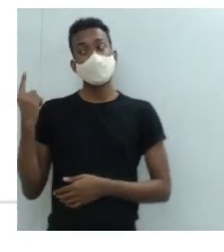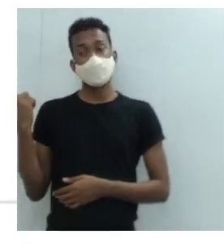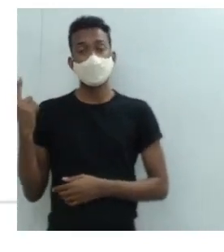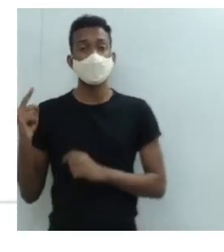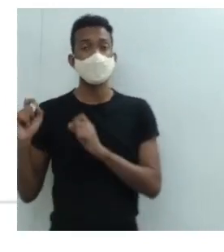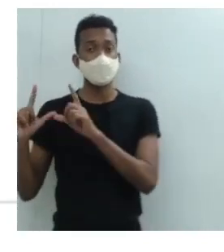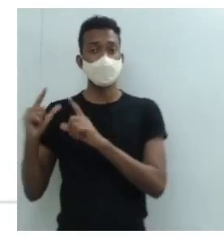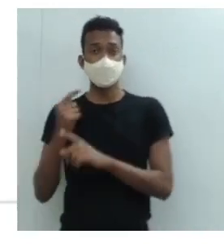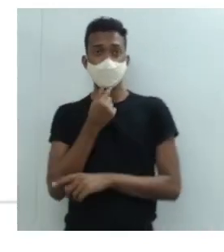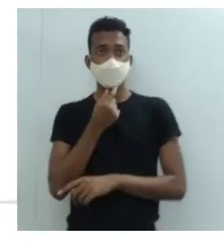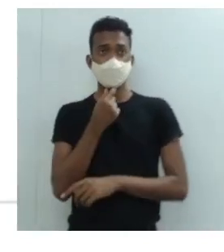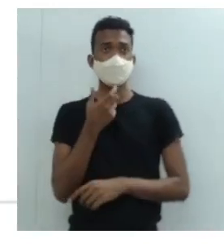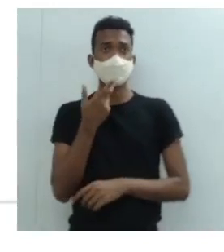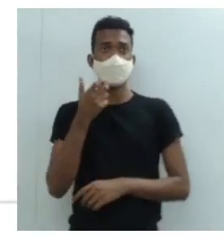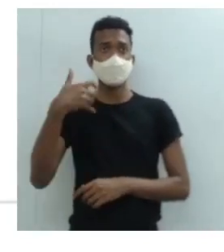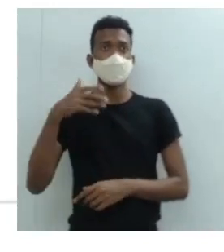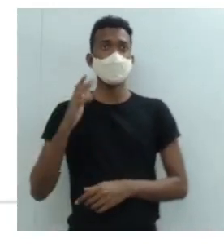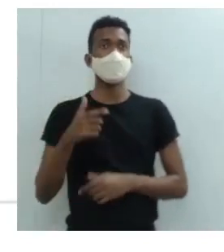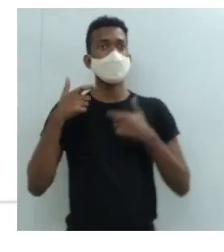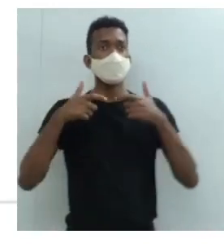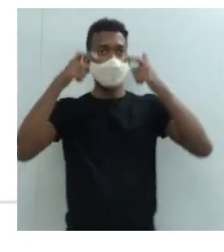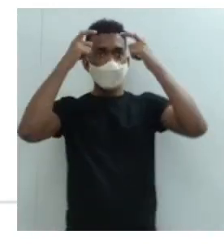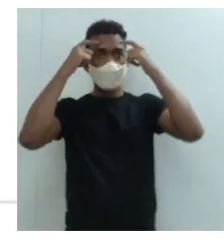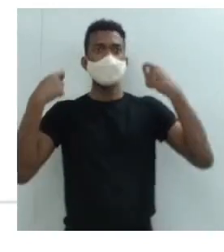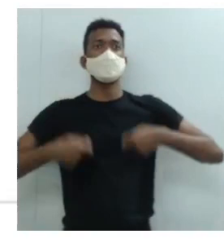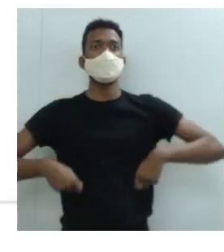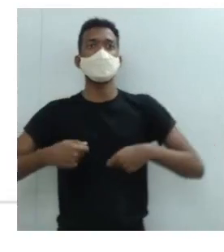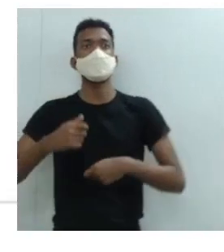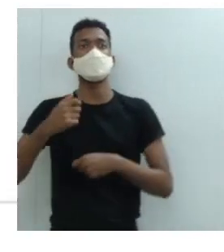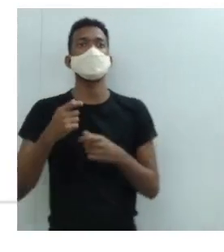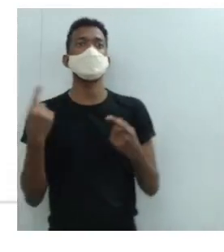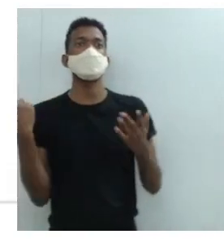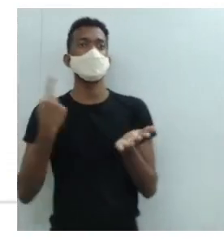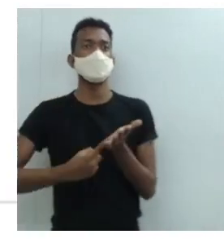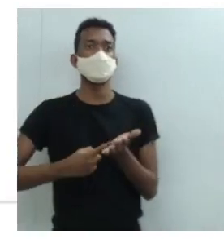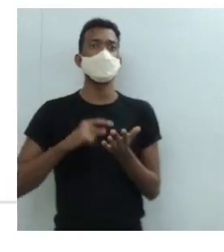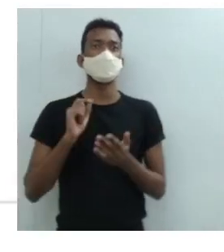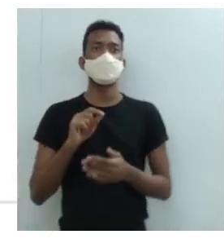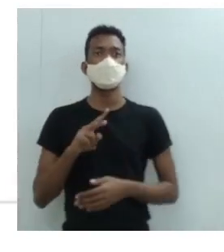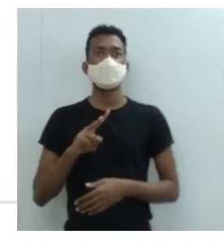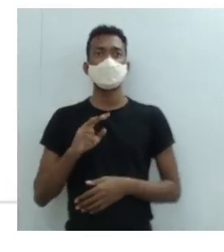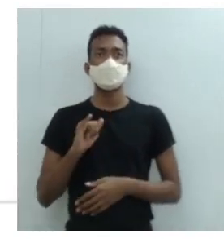O rei, ele dizia o seguinte: o rei deve saber combinar